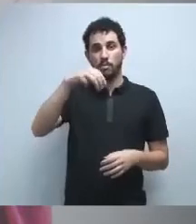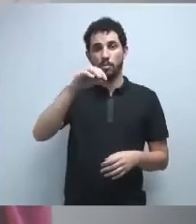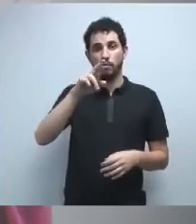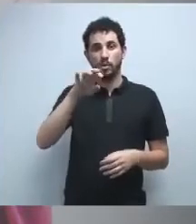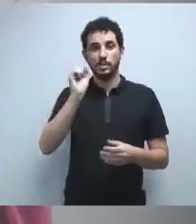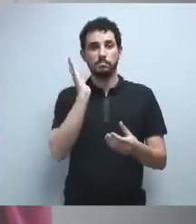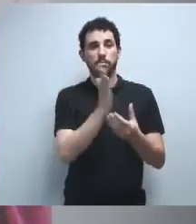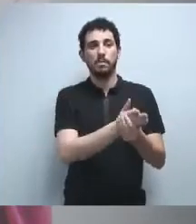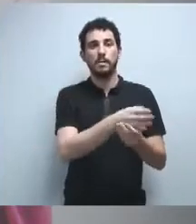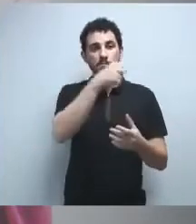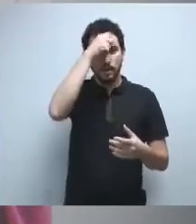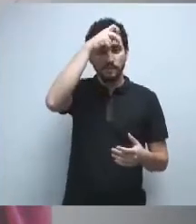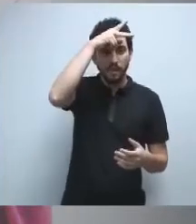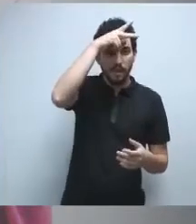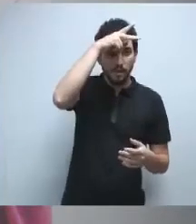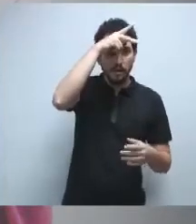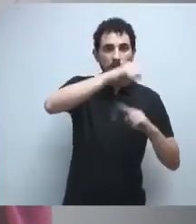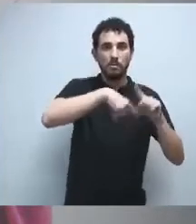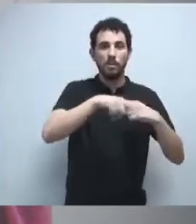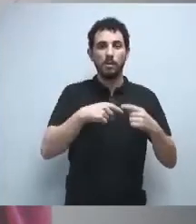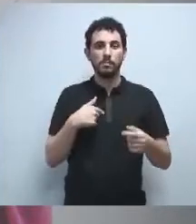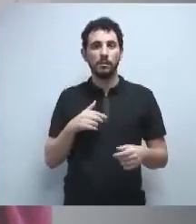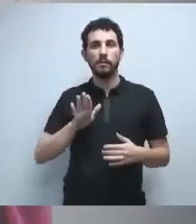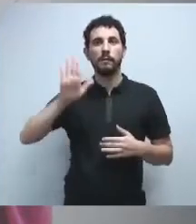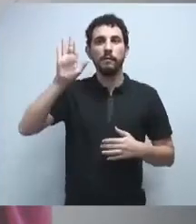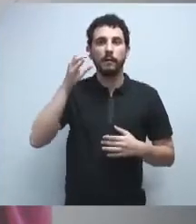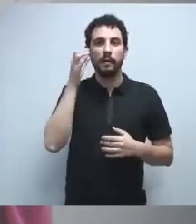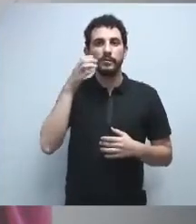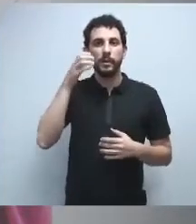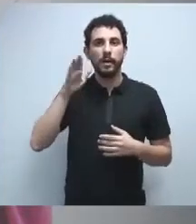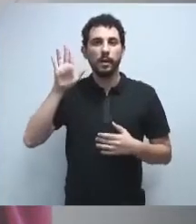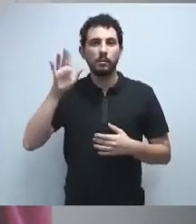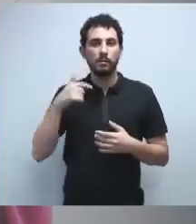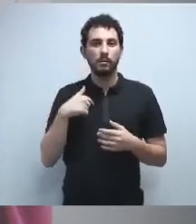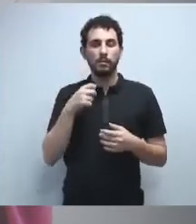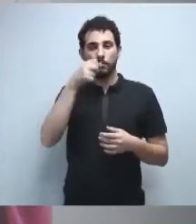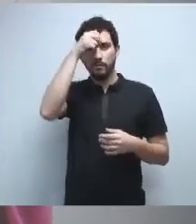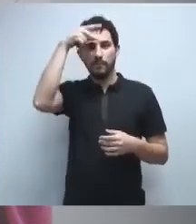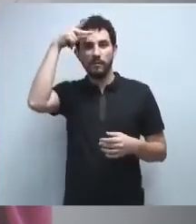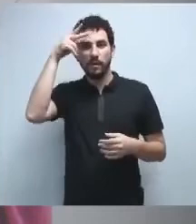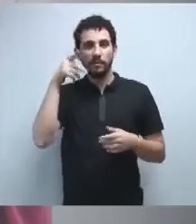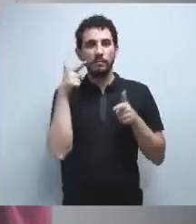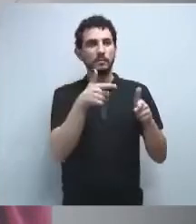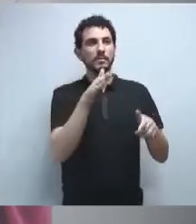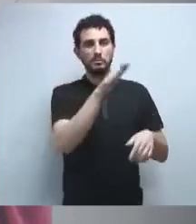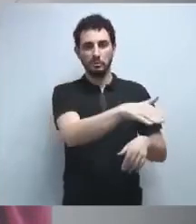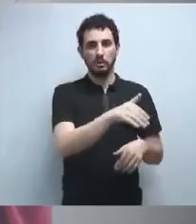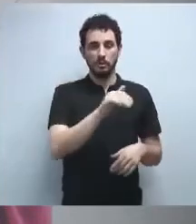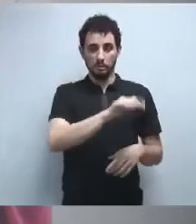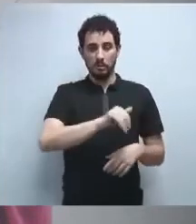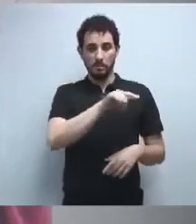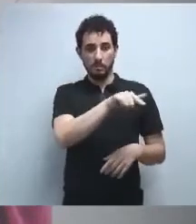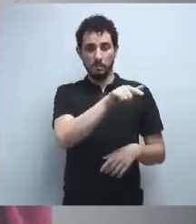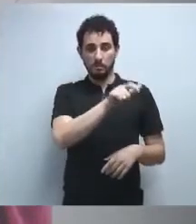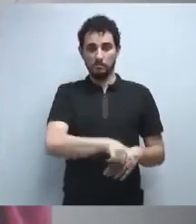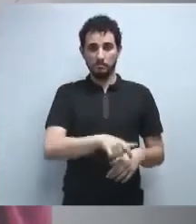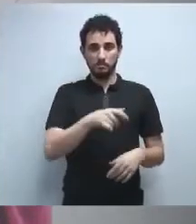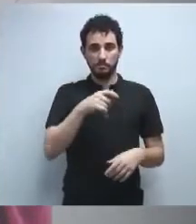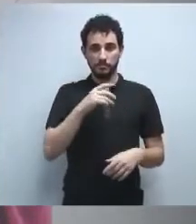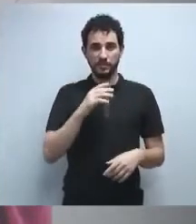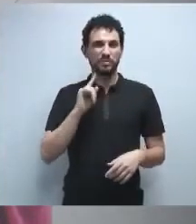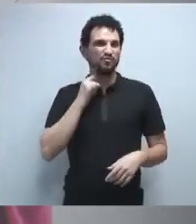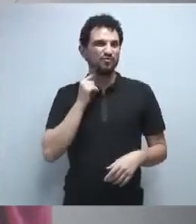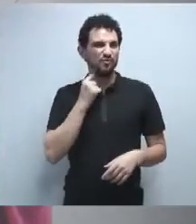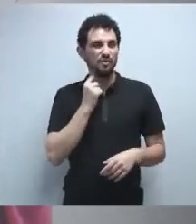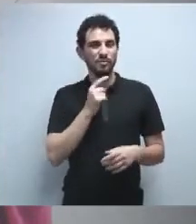prefeito depois saem candidatos a prefeito e chamando que ficha suja o o prefeito que ele